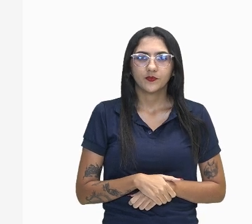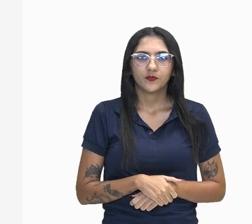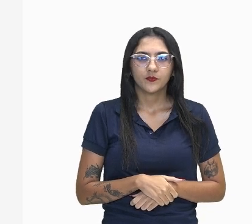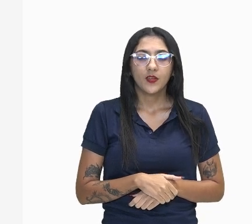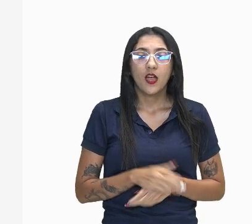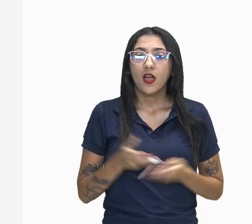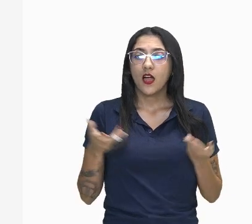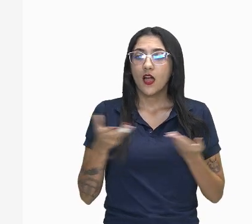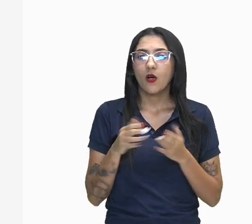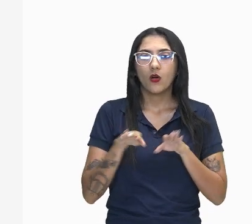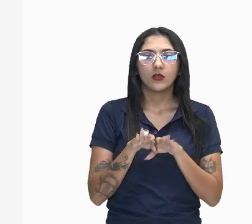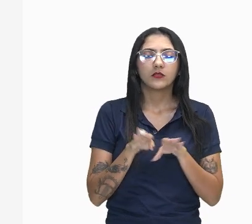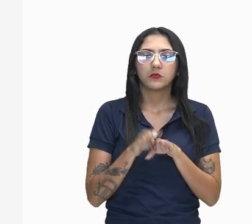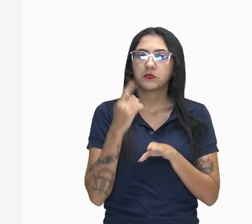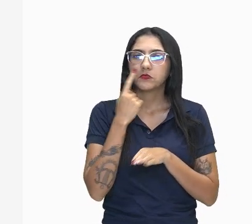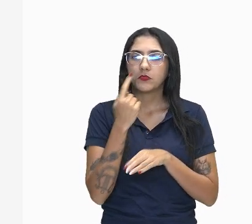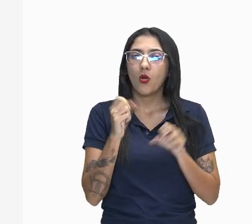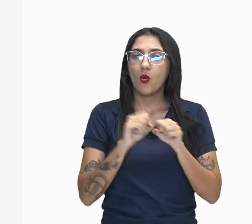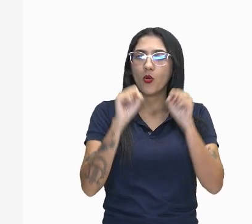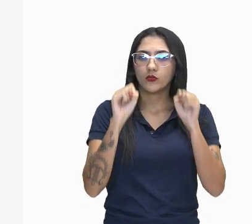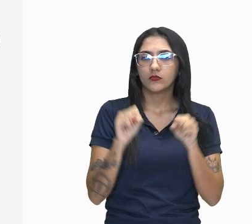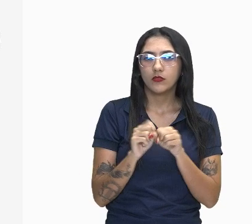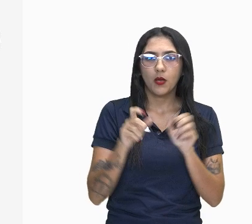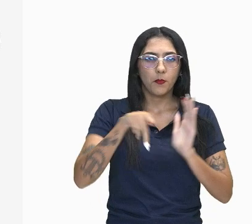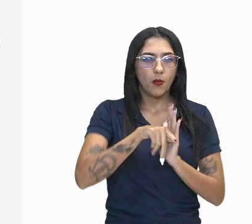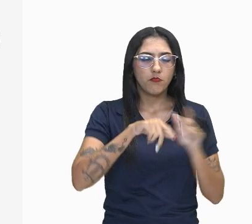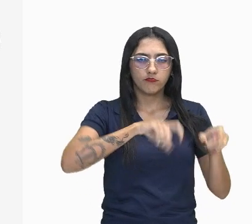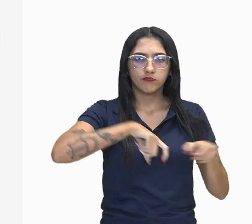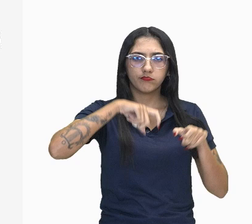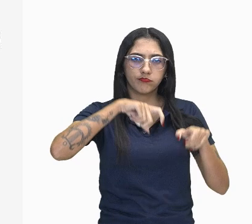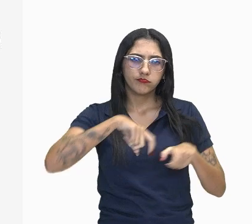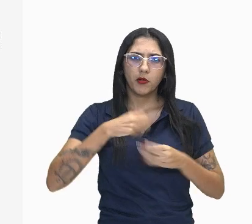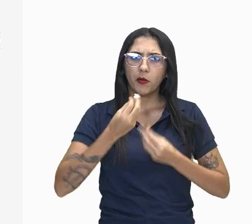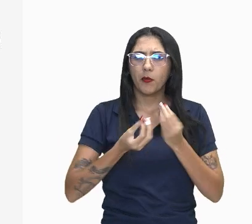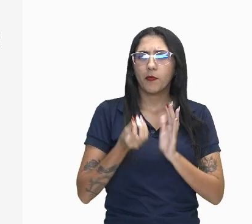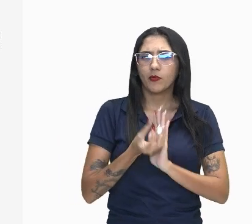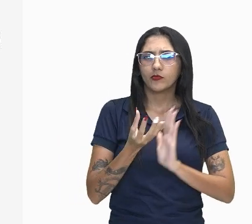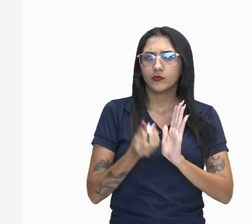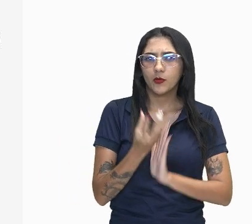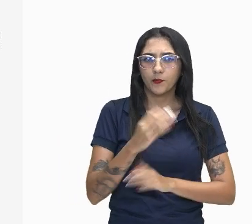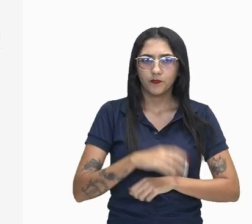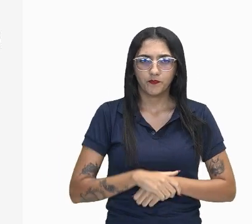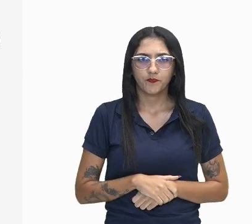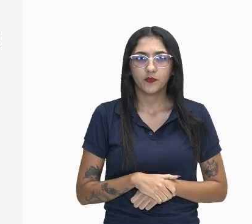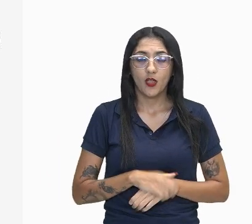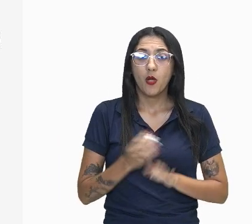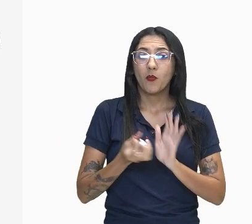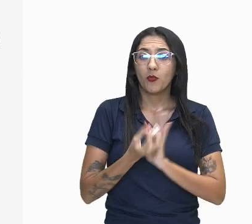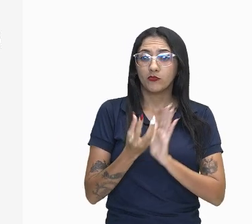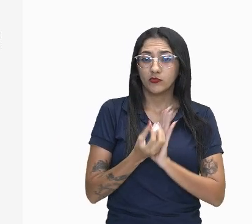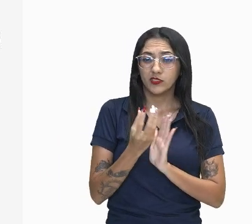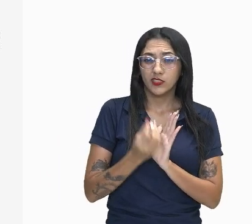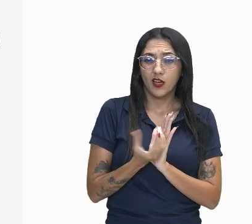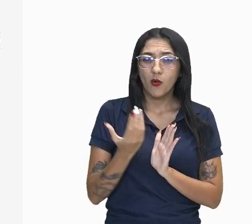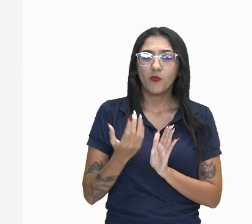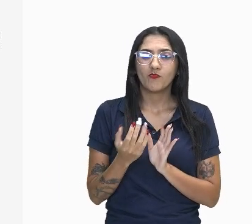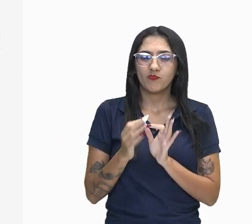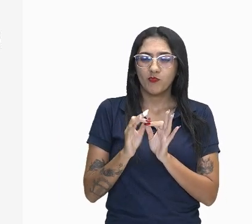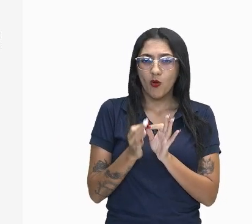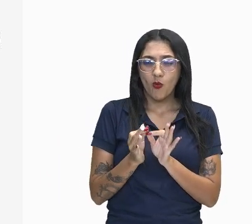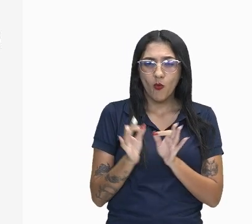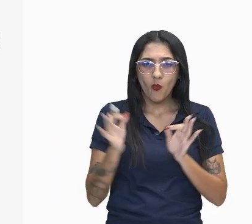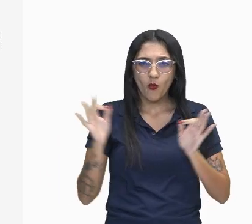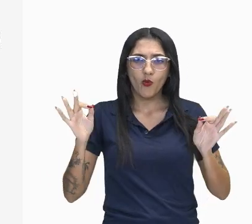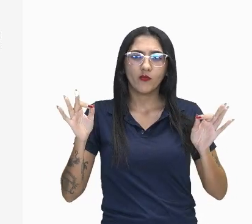gente, em relação à sua produção, pode ser através de uma produção extensiva ou